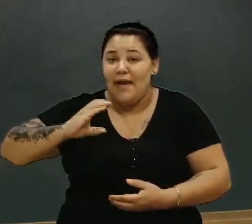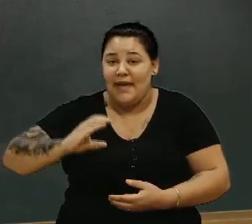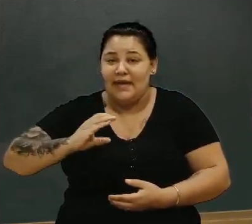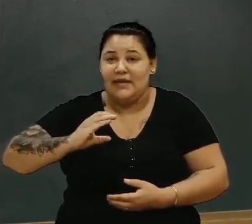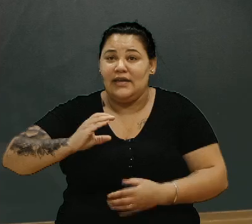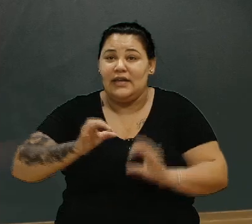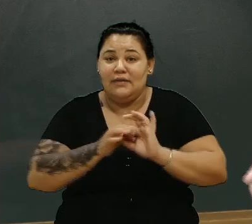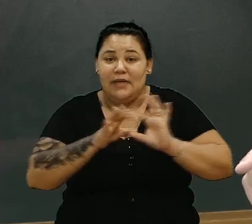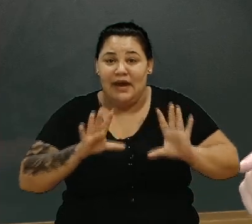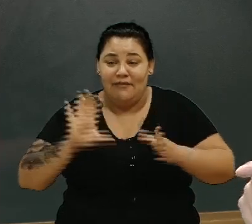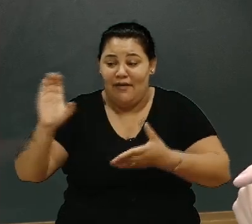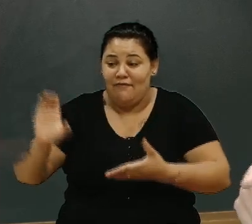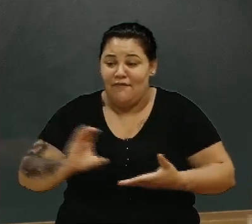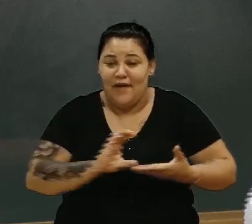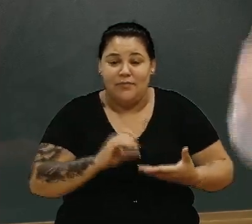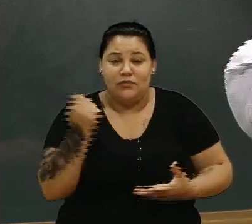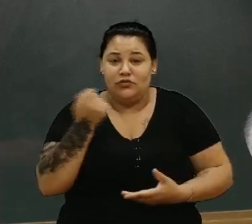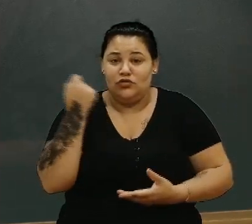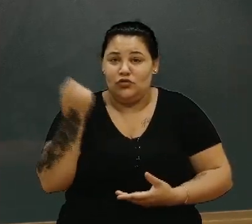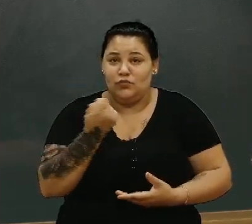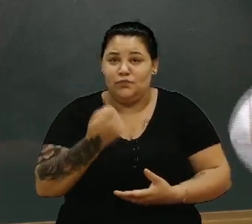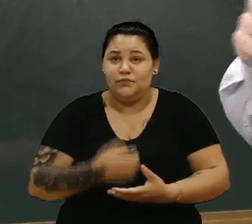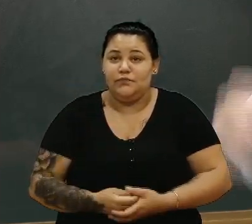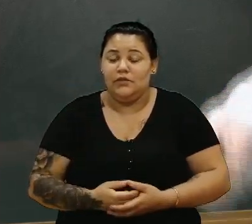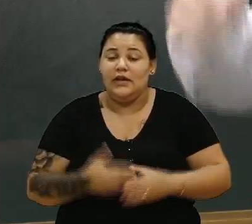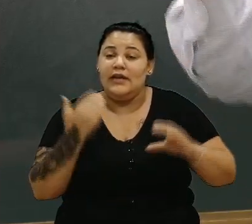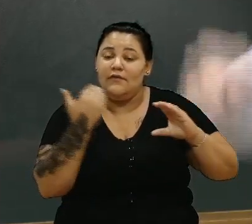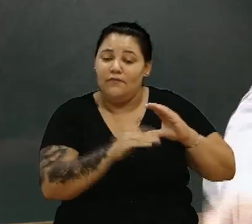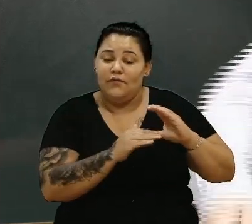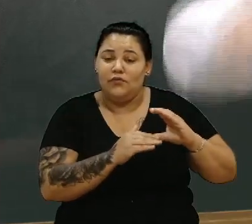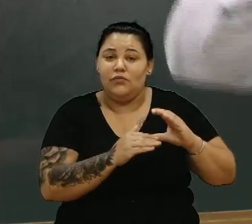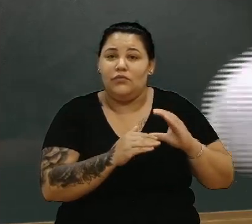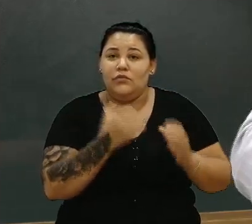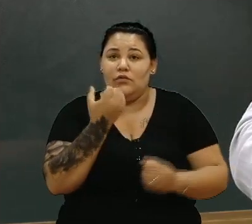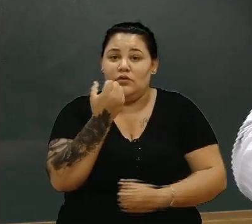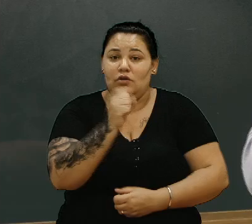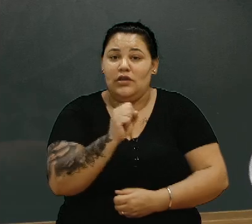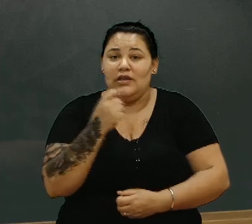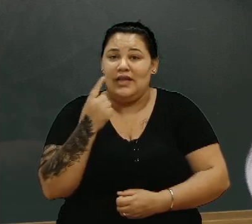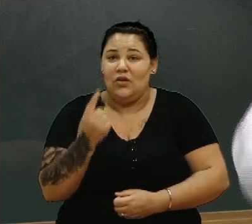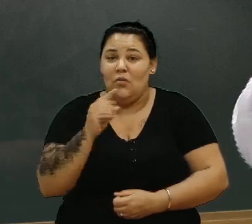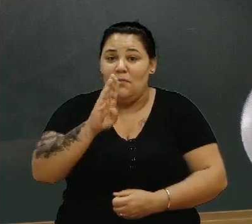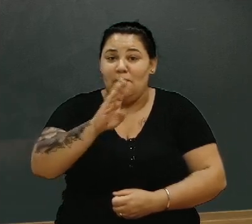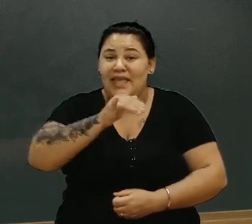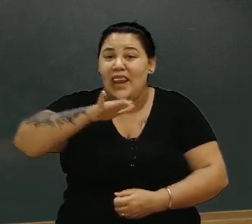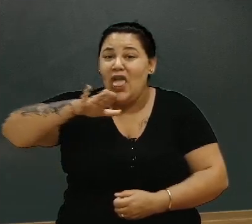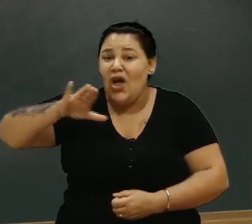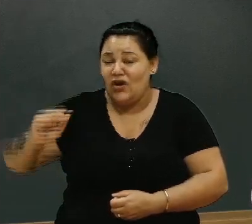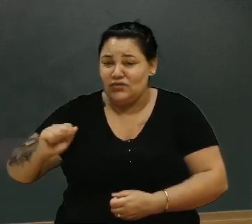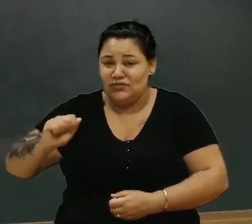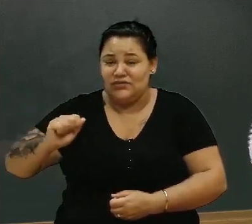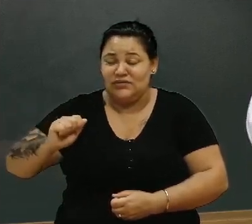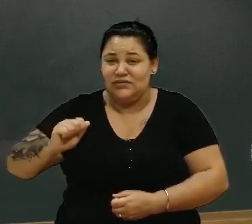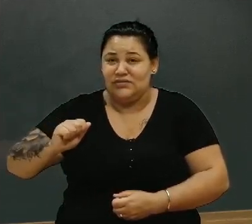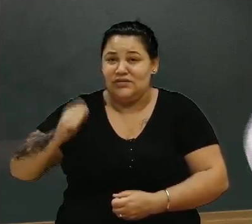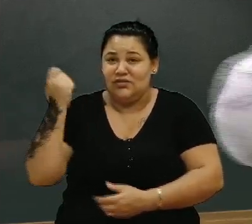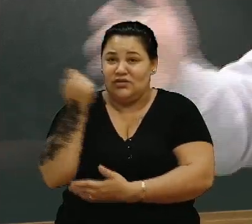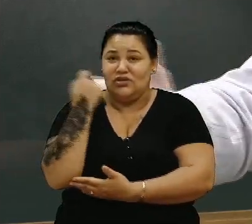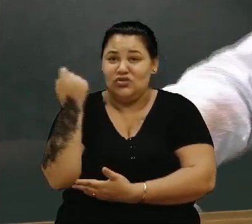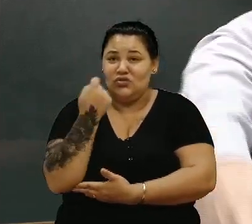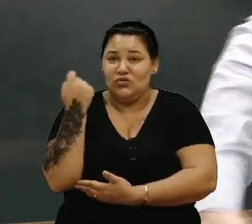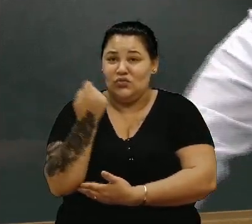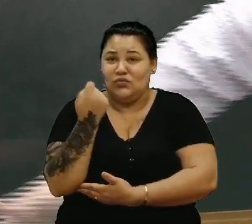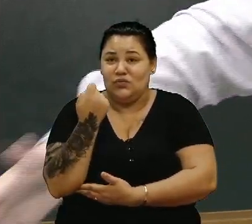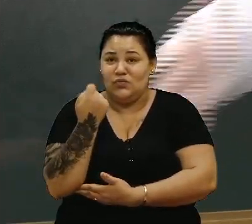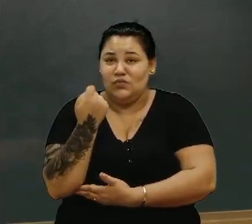envio de verba ao Rio Grande do Sul. Encaminhou 81 bilhões ao Rio Grande do Sul em regime de urgência, porque eu entendia